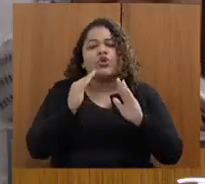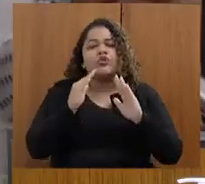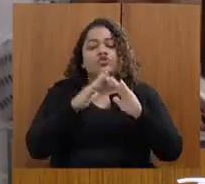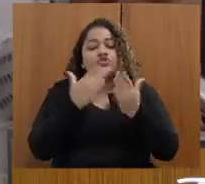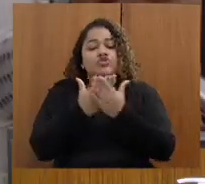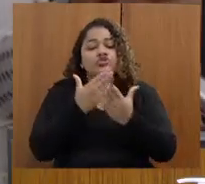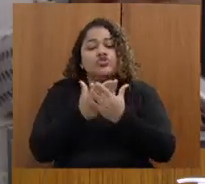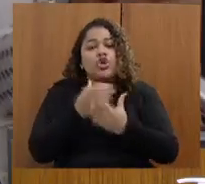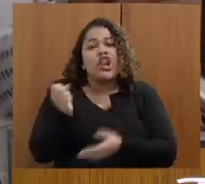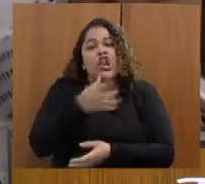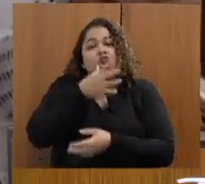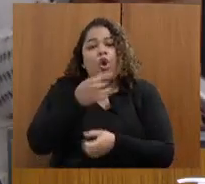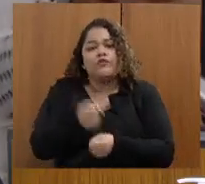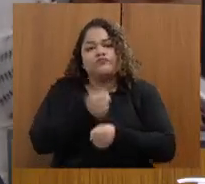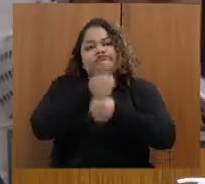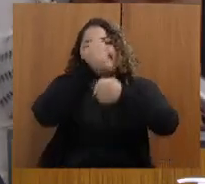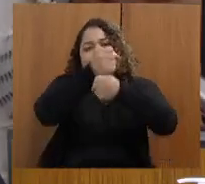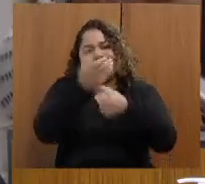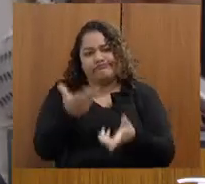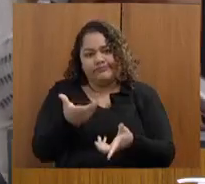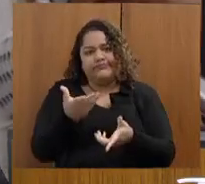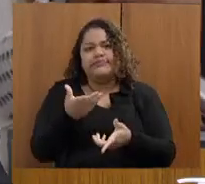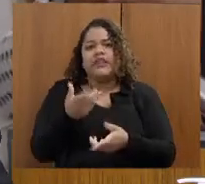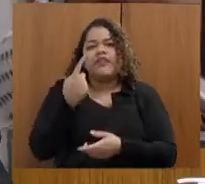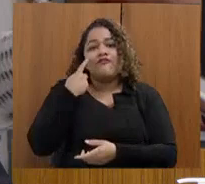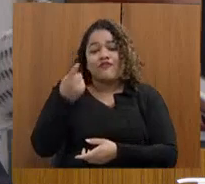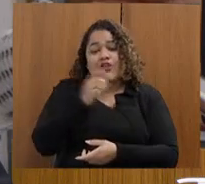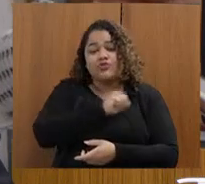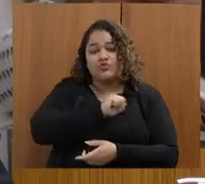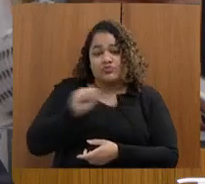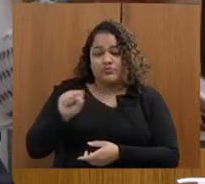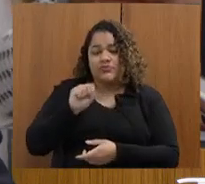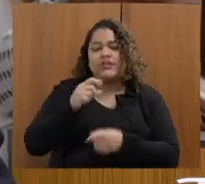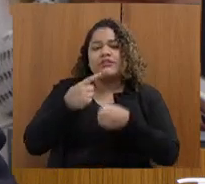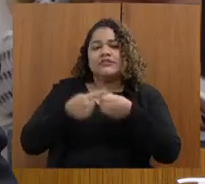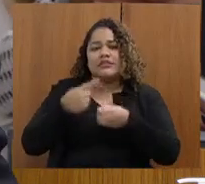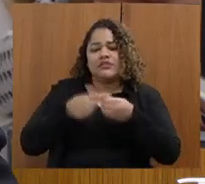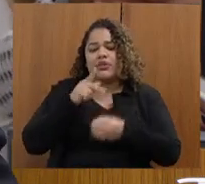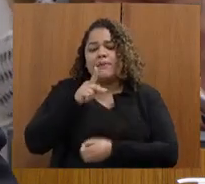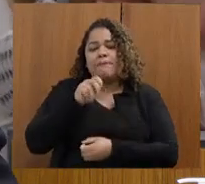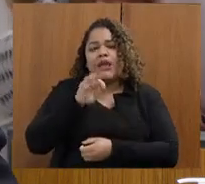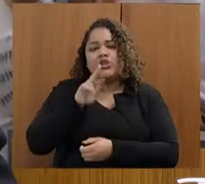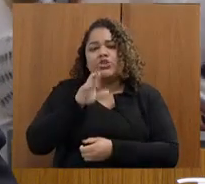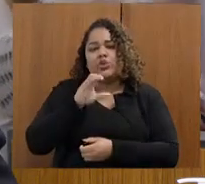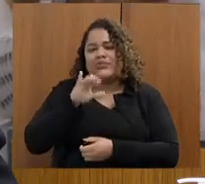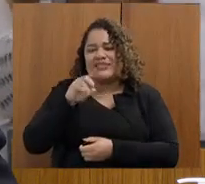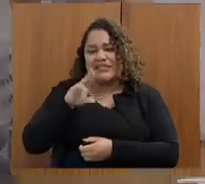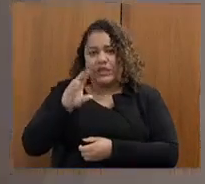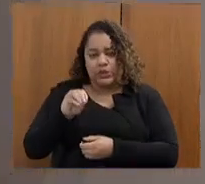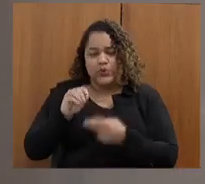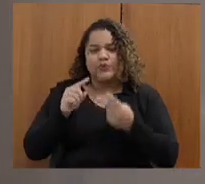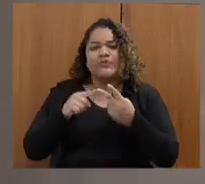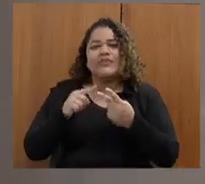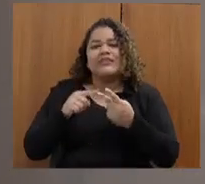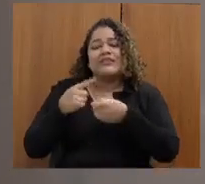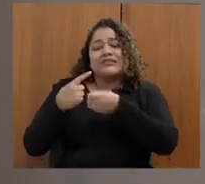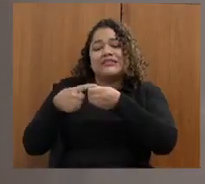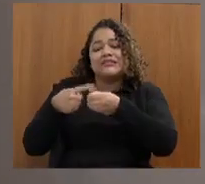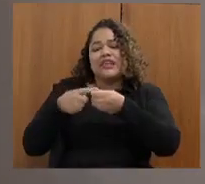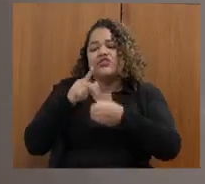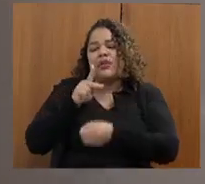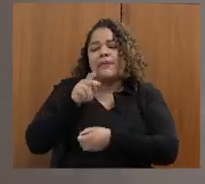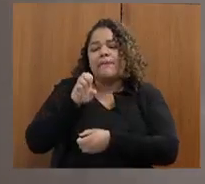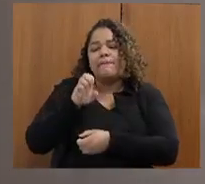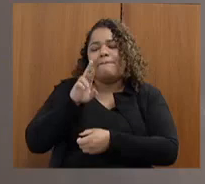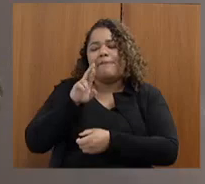tô vendo aqui nosso superintendente de Patrocínio nós temos uma demanda muito grande na cidade de Perdizes nós já despachamos esse assunto com o senhor